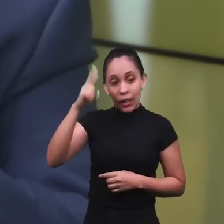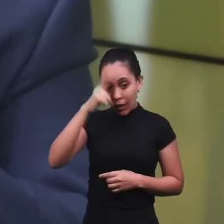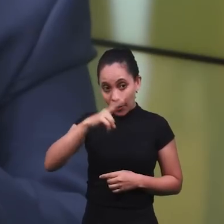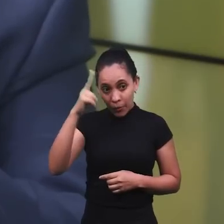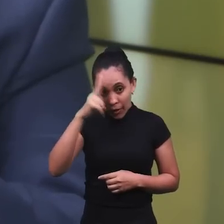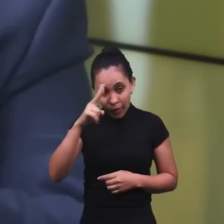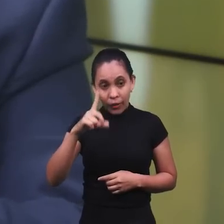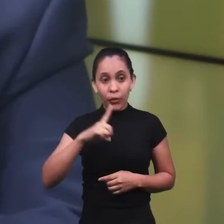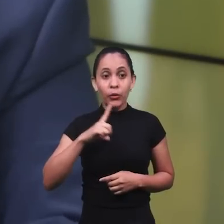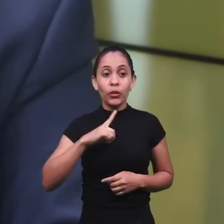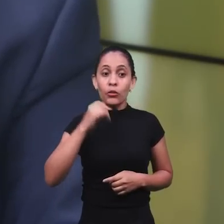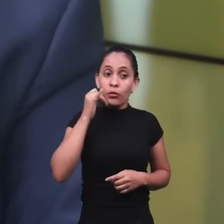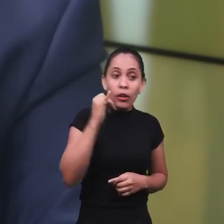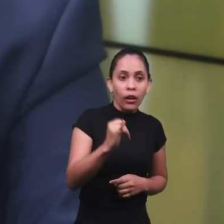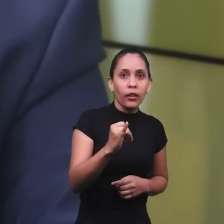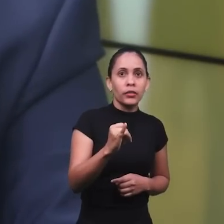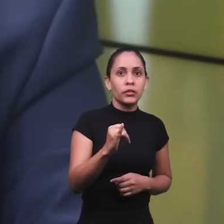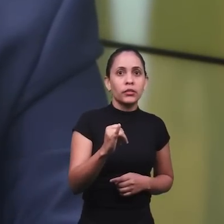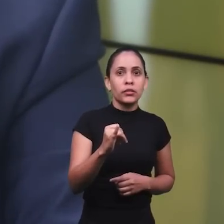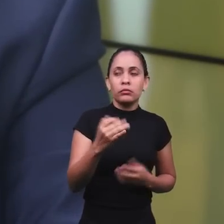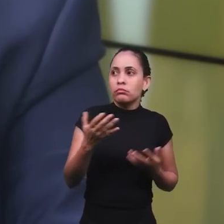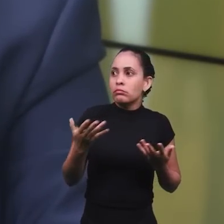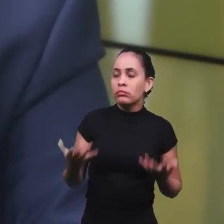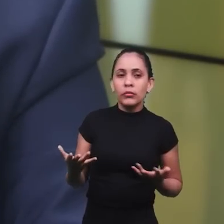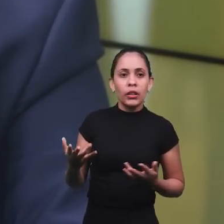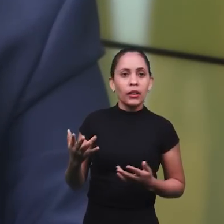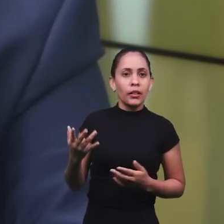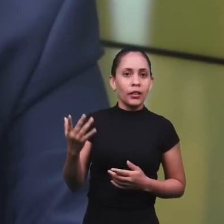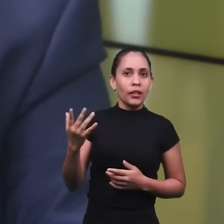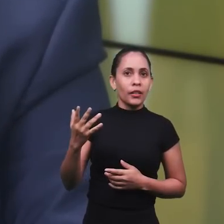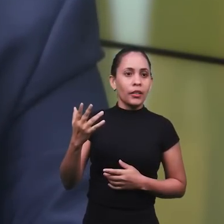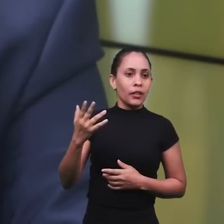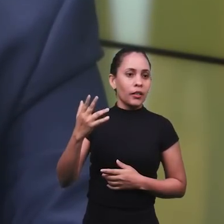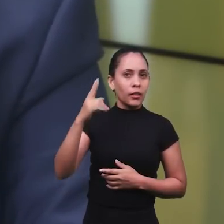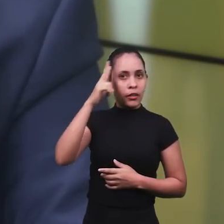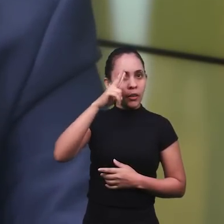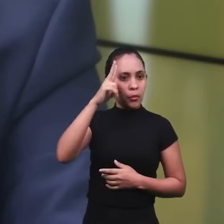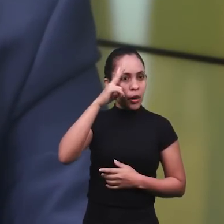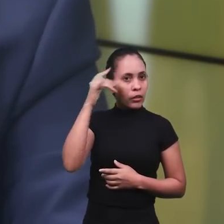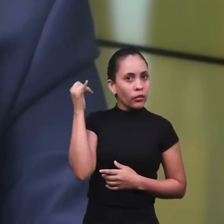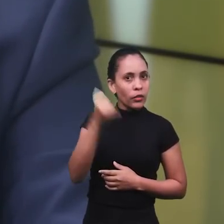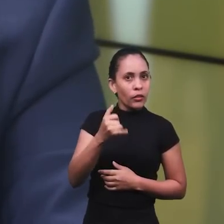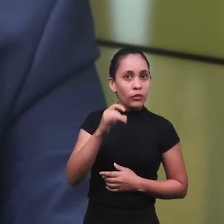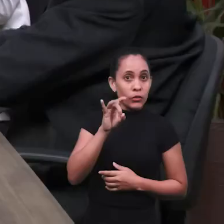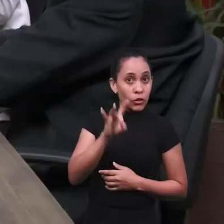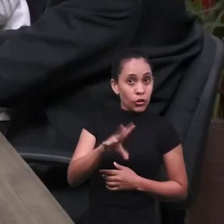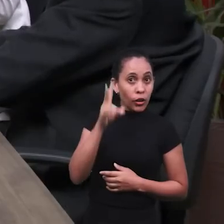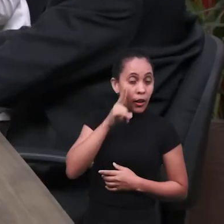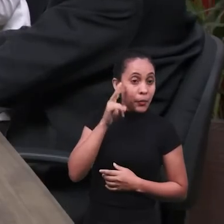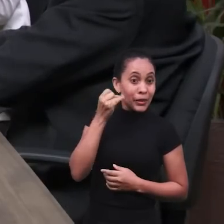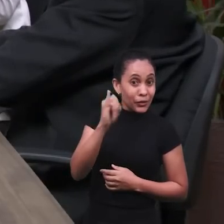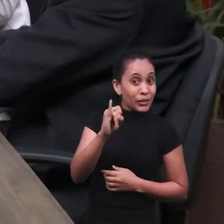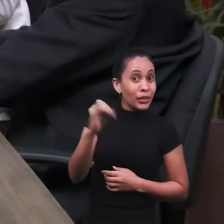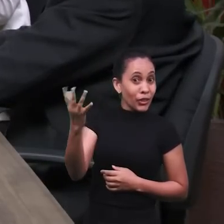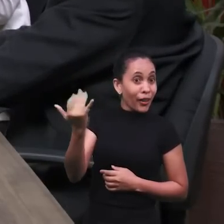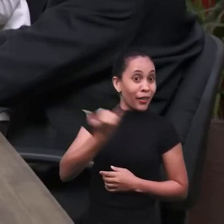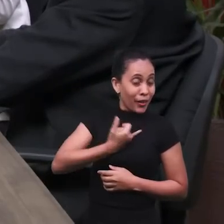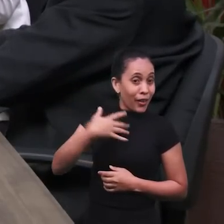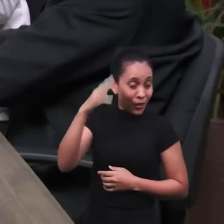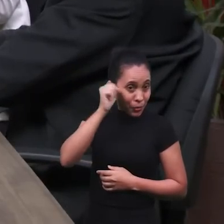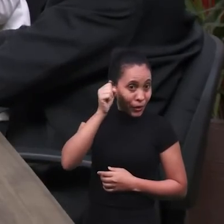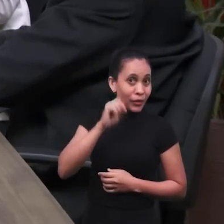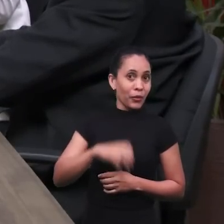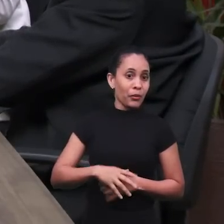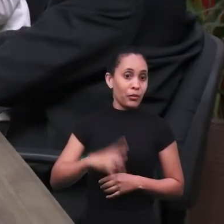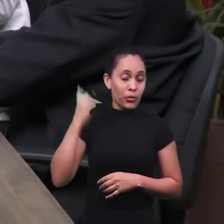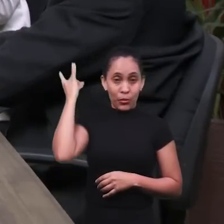vos lembrará daquilo que eu tenho dito. Ora, ninguém é lembrado de algo sobre o qual nunca se ouviu falar. Você só é lembrado de alguma coisa que você ouviu.